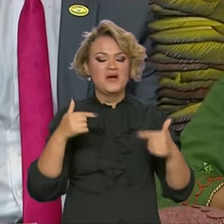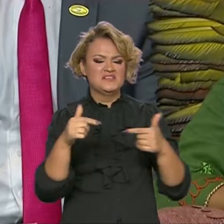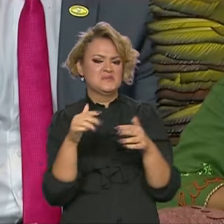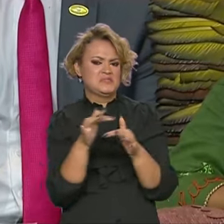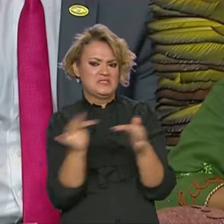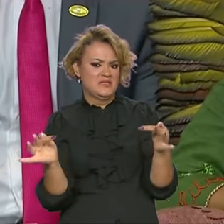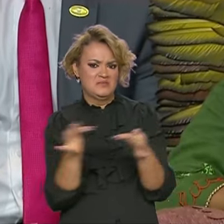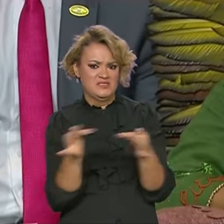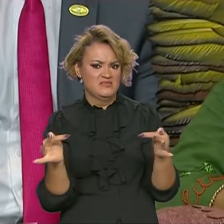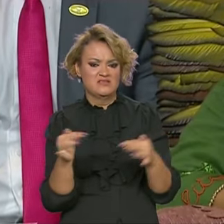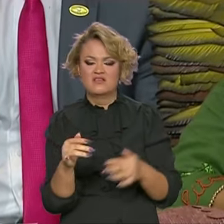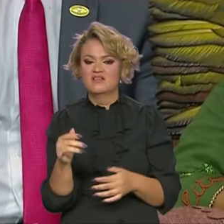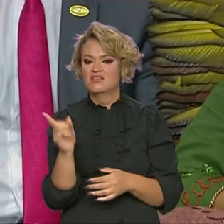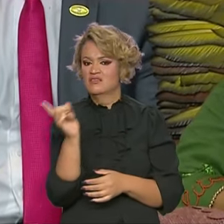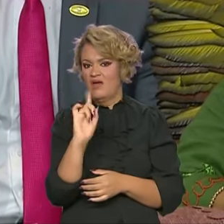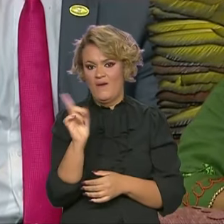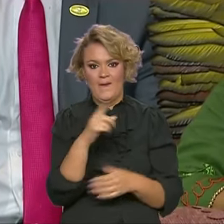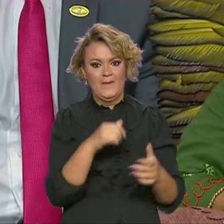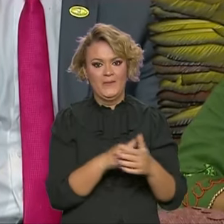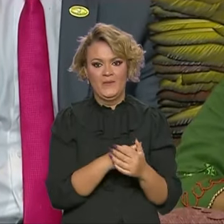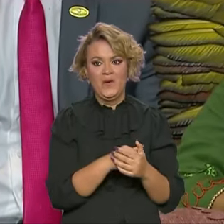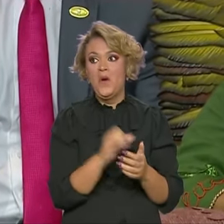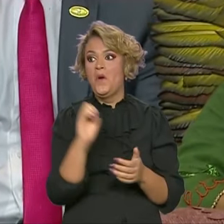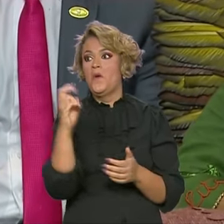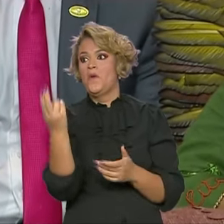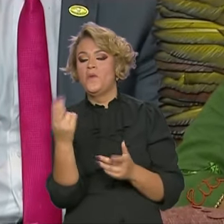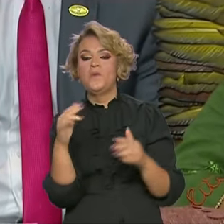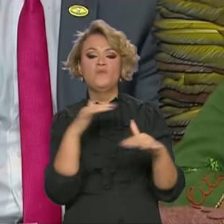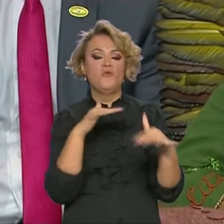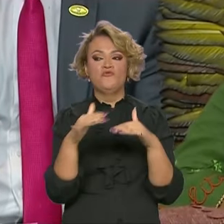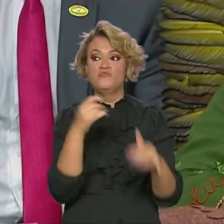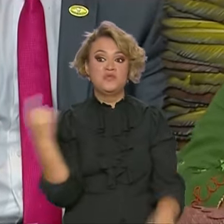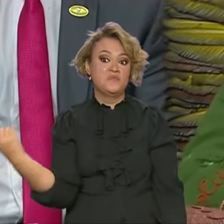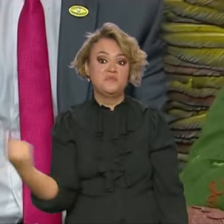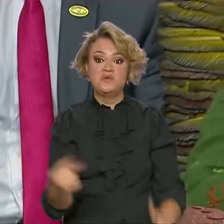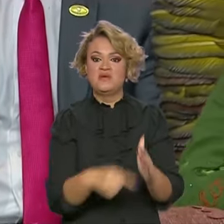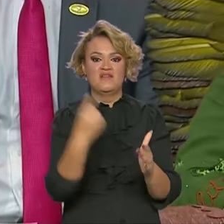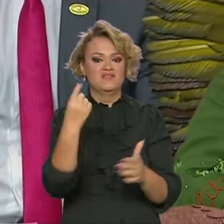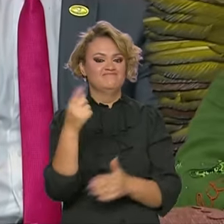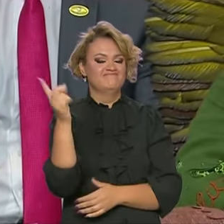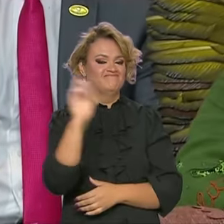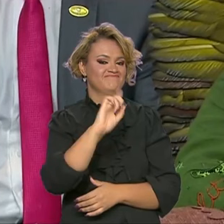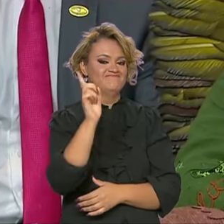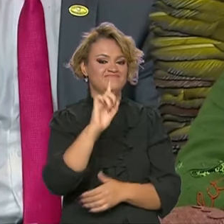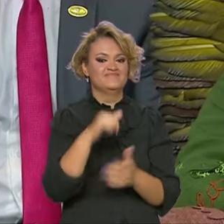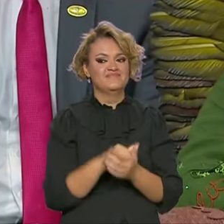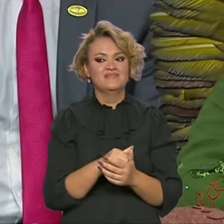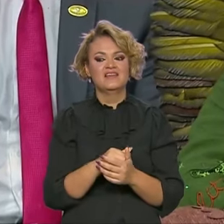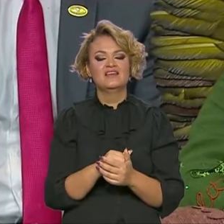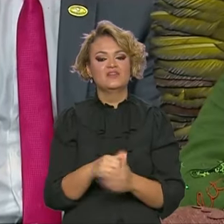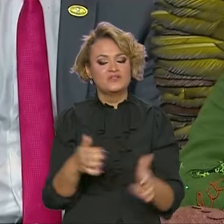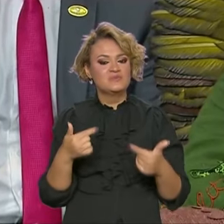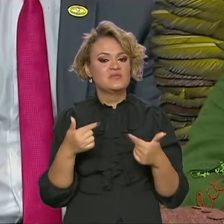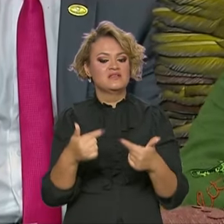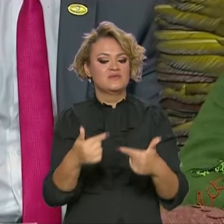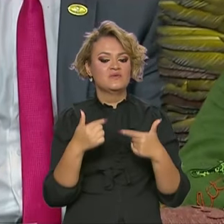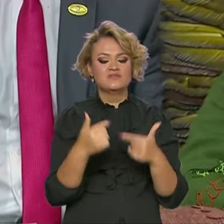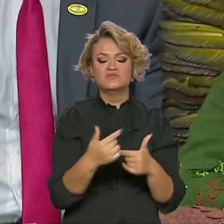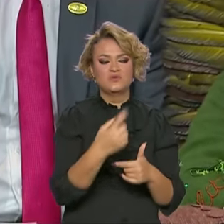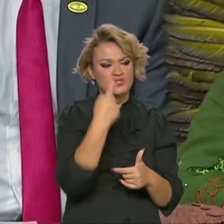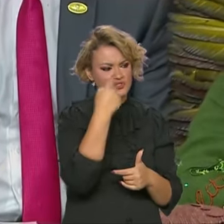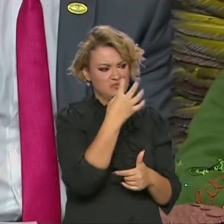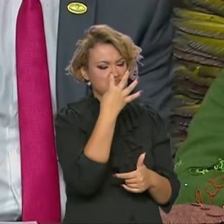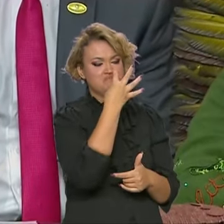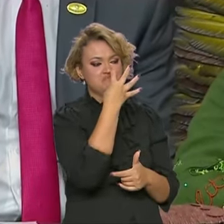singela, tampouco um movimento inédito. Temos que atuar inspirados por